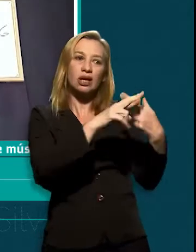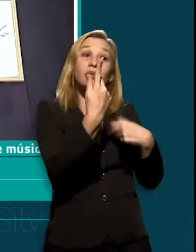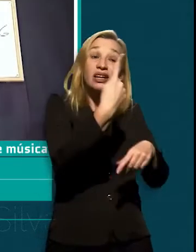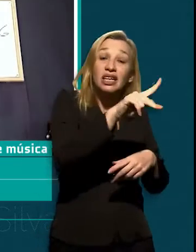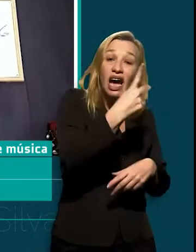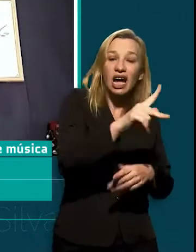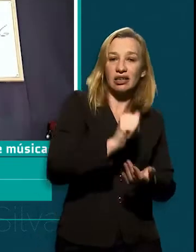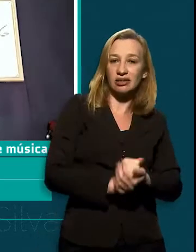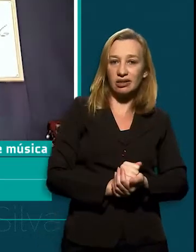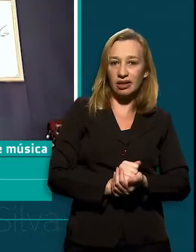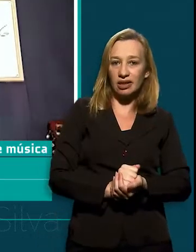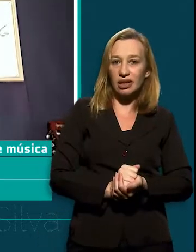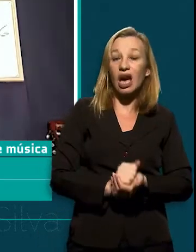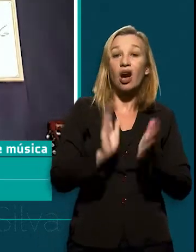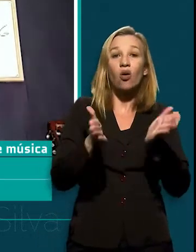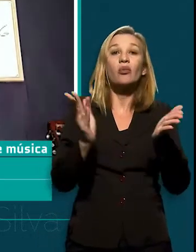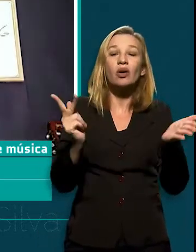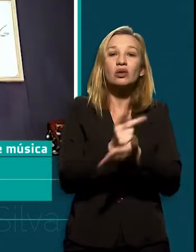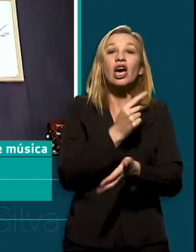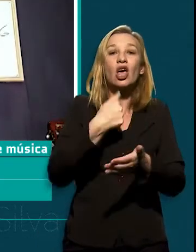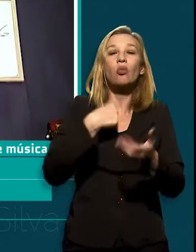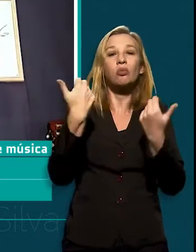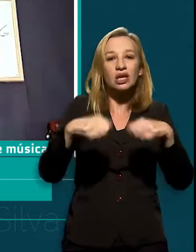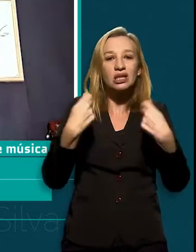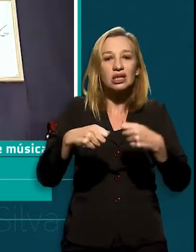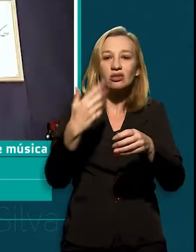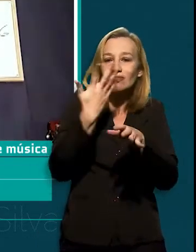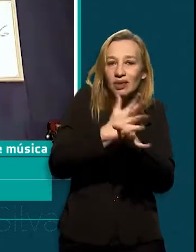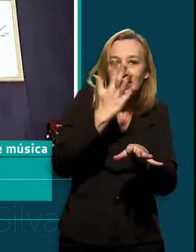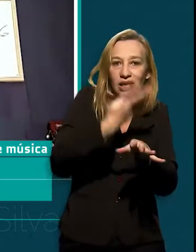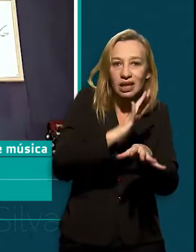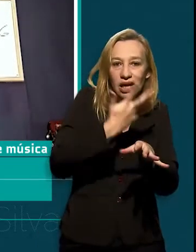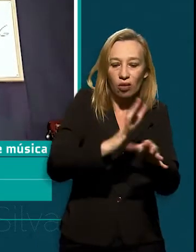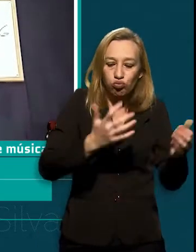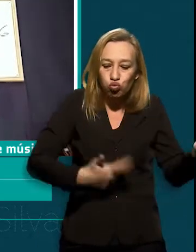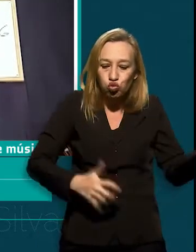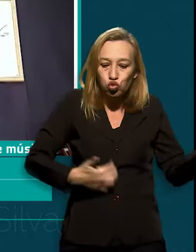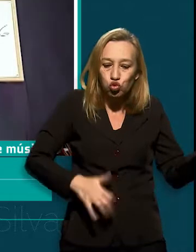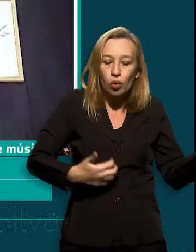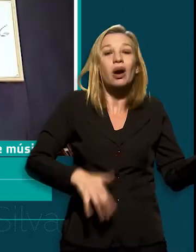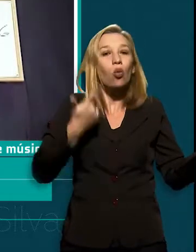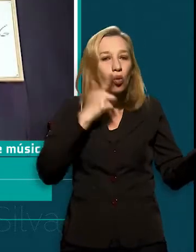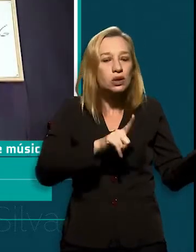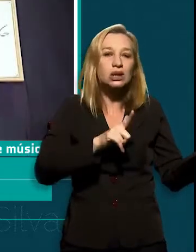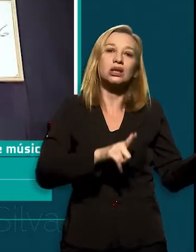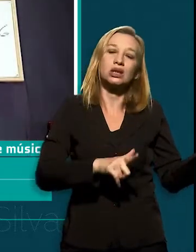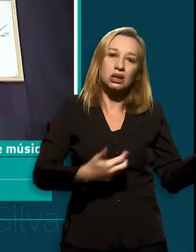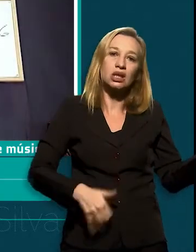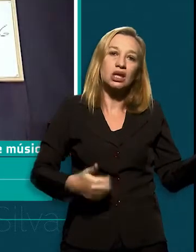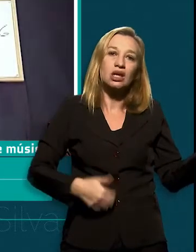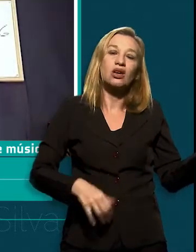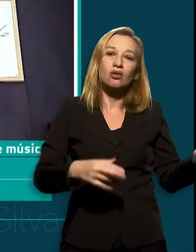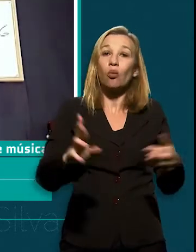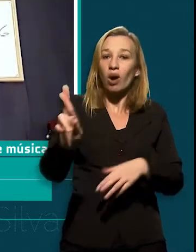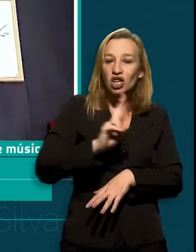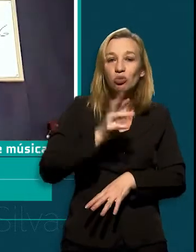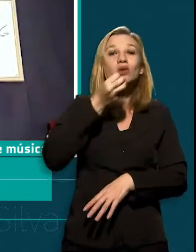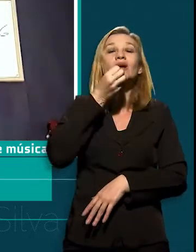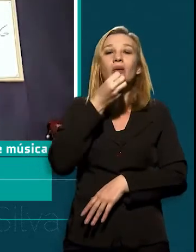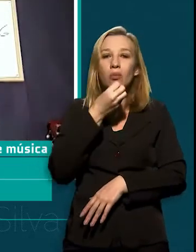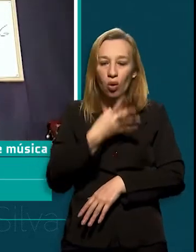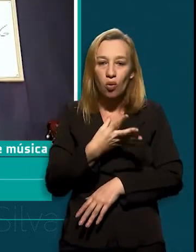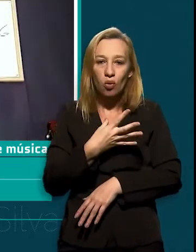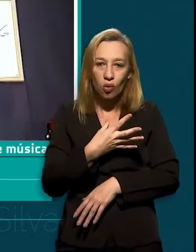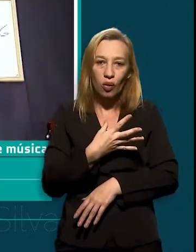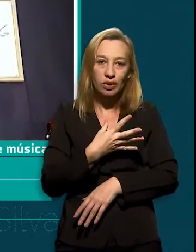entendia, ele já me fez entender. Agora, para acontecer, eu vou precisar praticar o instrumento para conseguir tocar. Então, isso foi uma